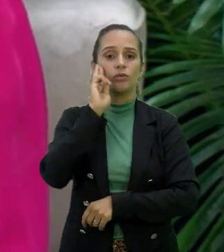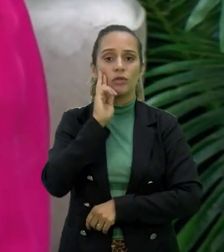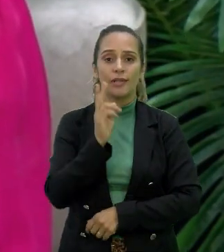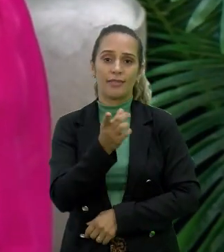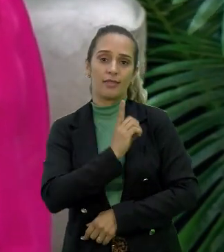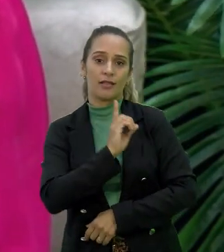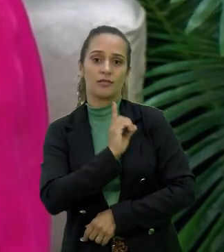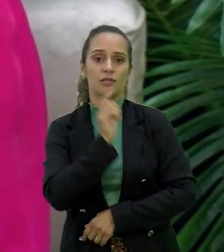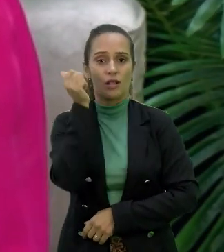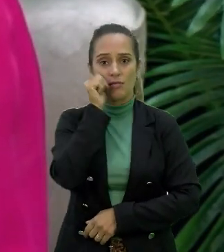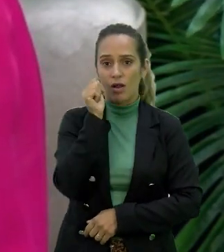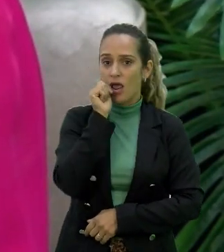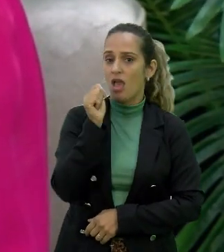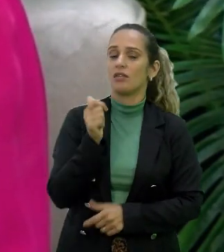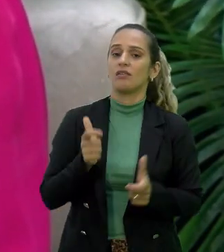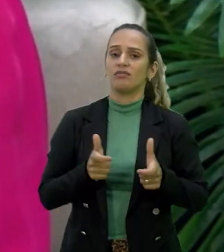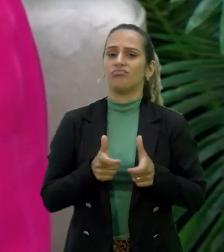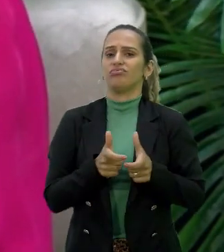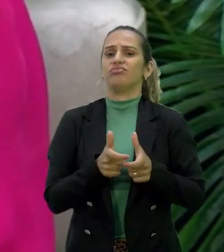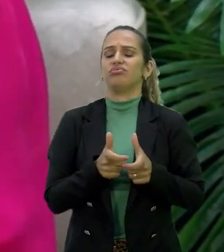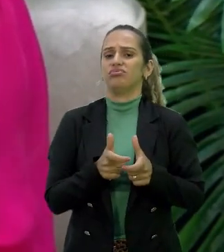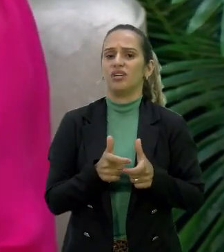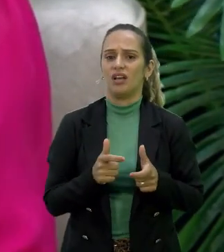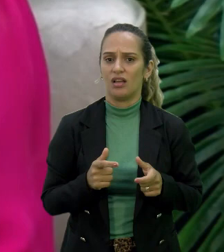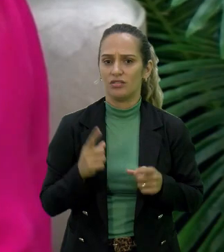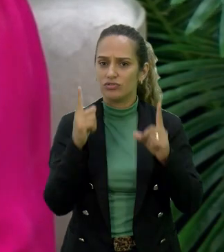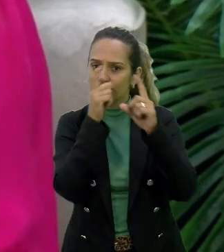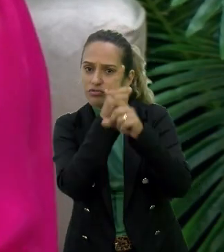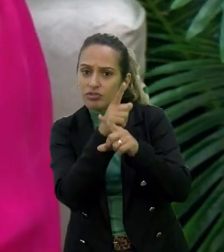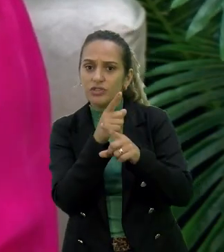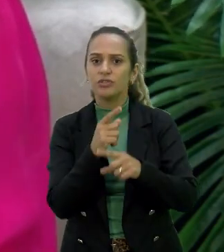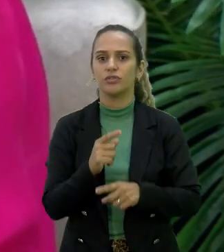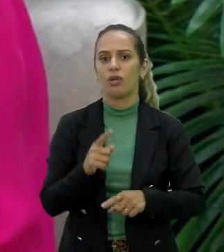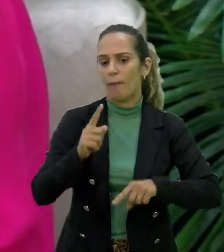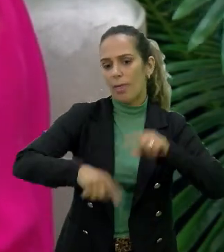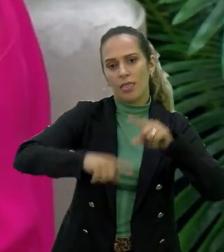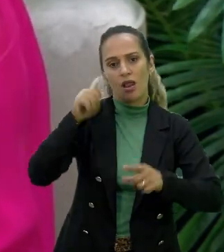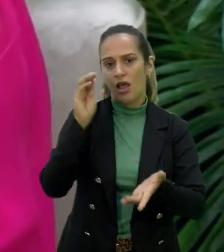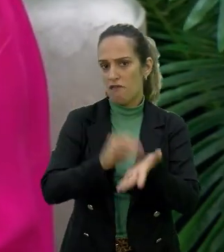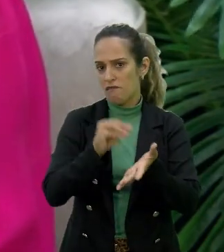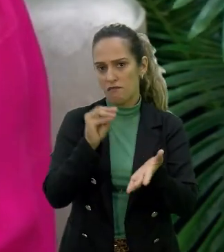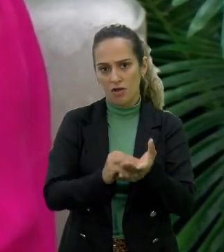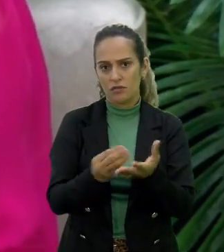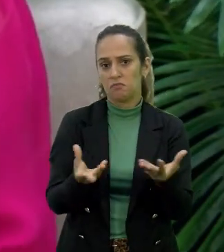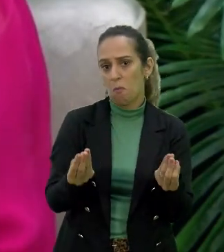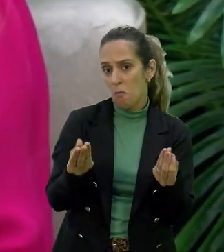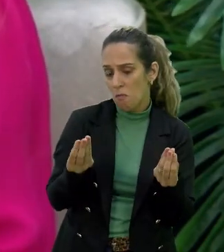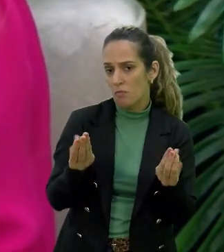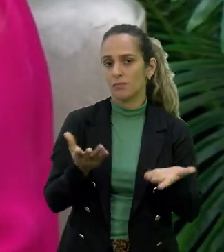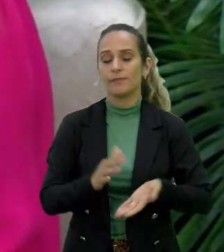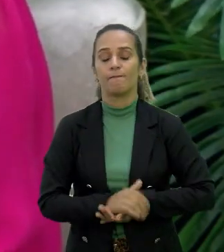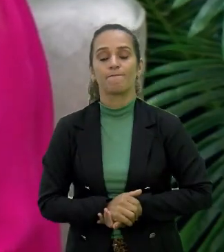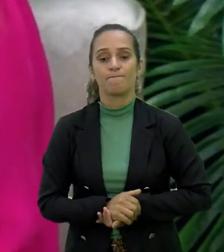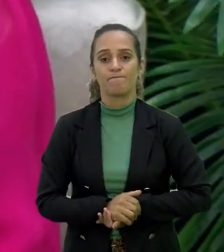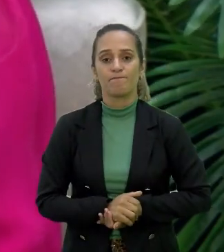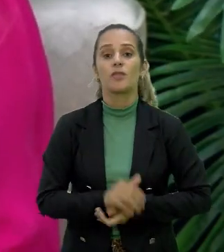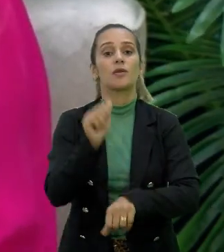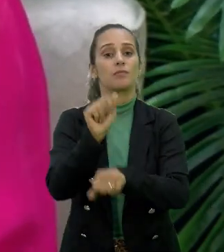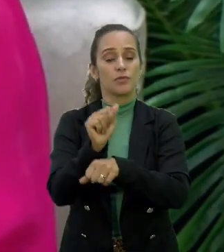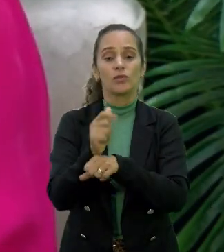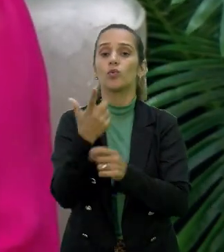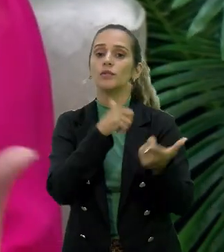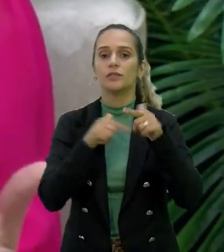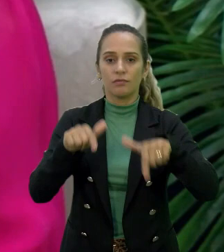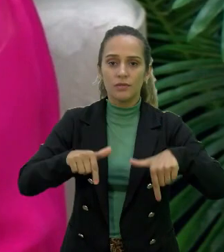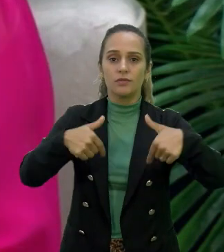a delegacia da mulher ainda tá muito sucateada ela não tem ainda o que eu espero sinceramente que a gente consiga